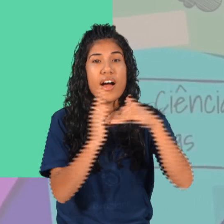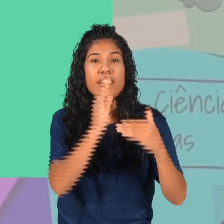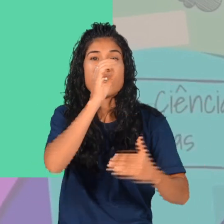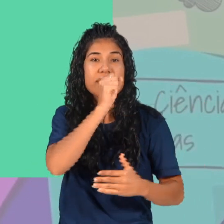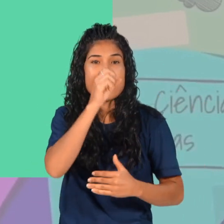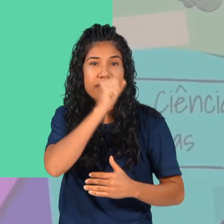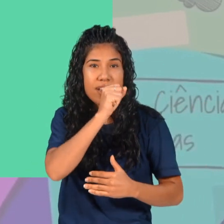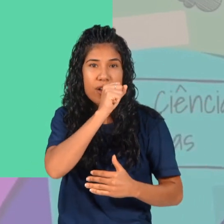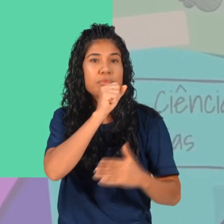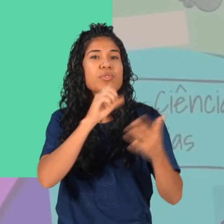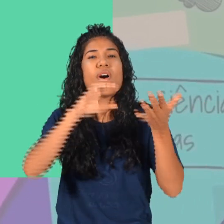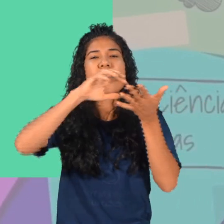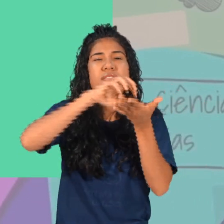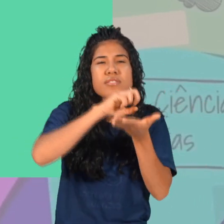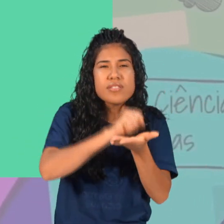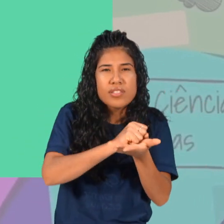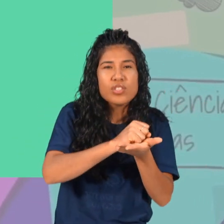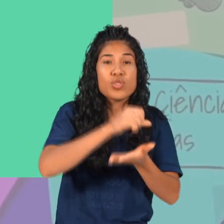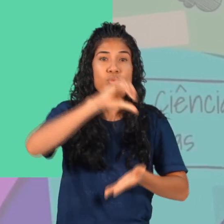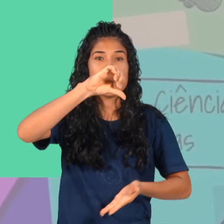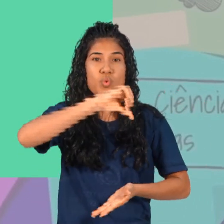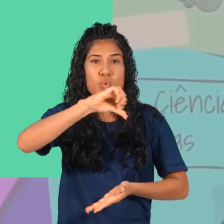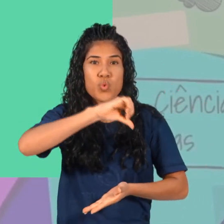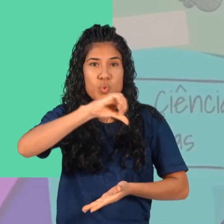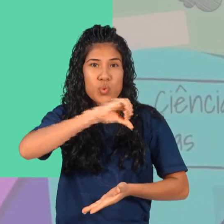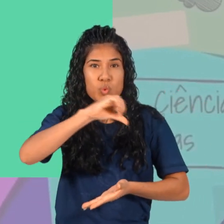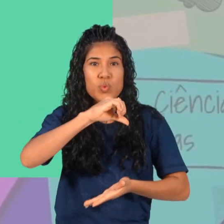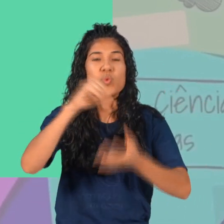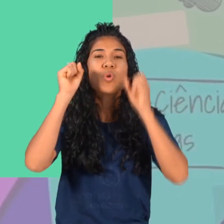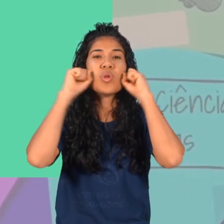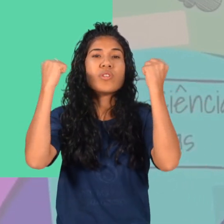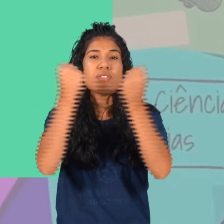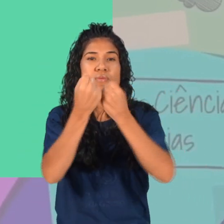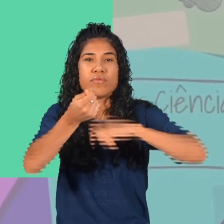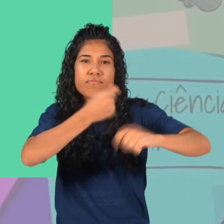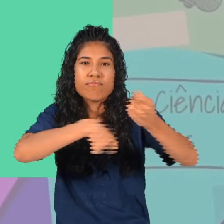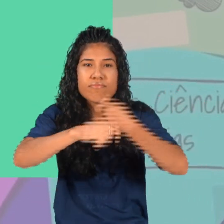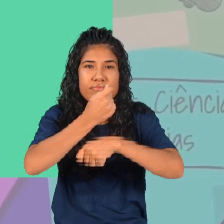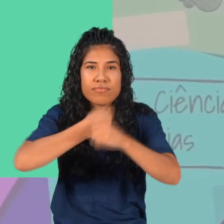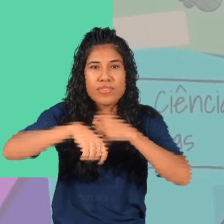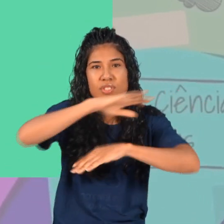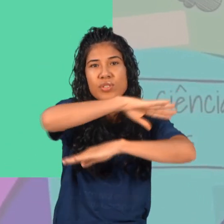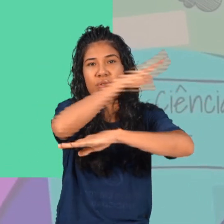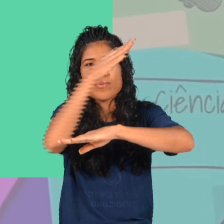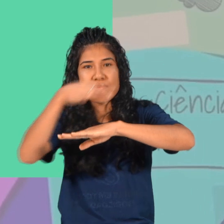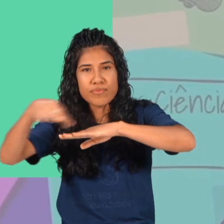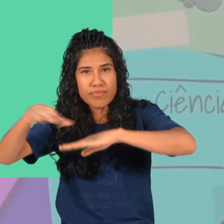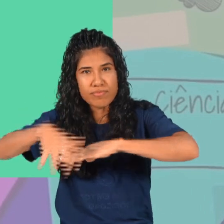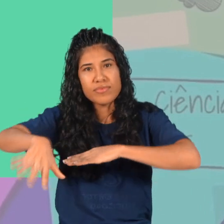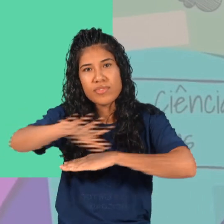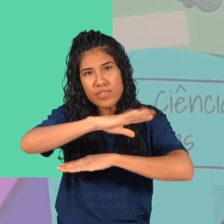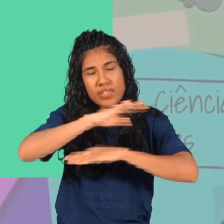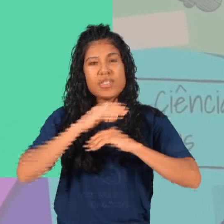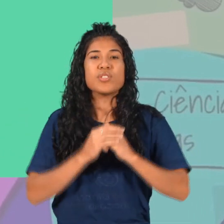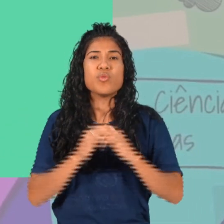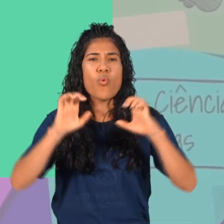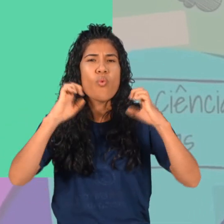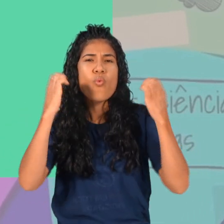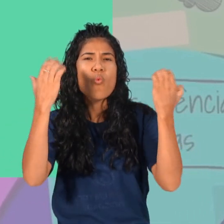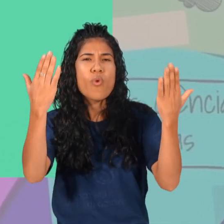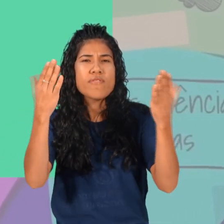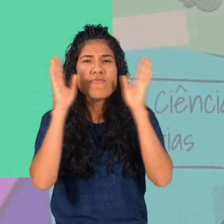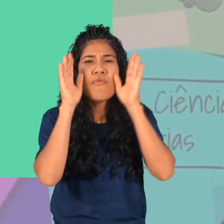as inscrições para o nono simpósio de administração do Vale do São Francisco o evento É